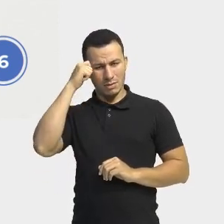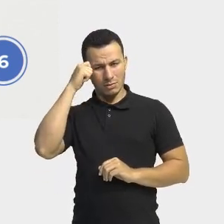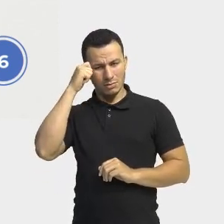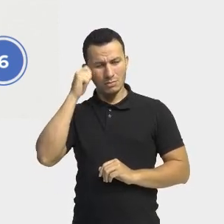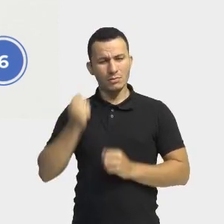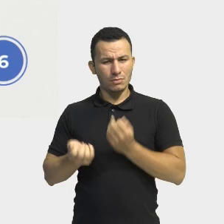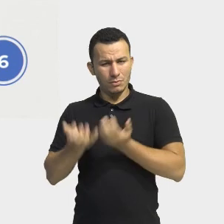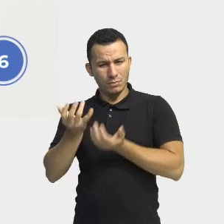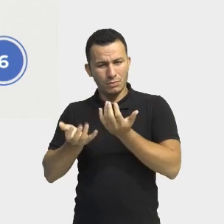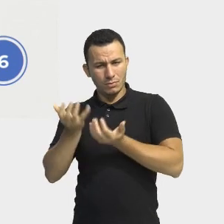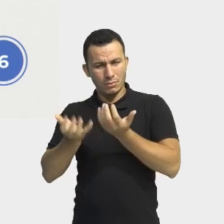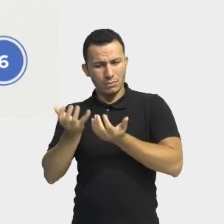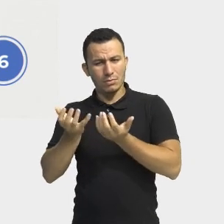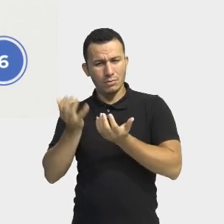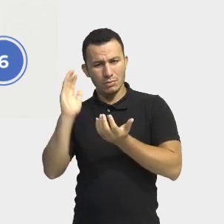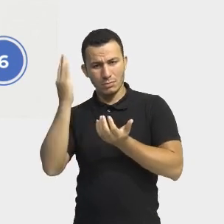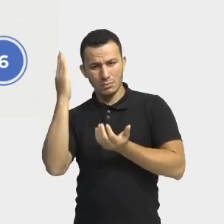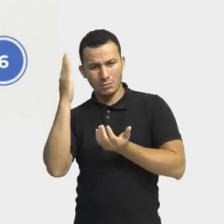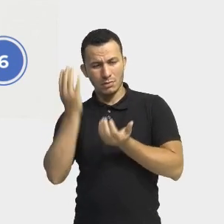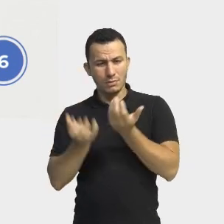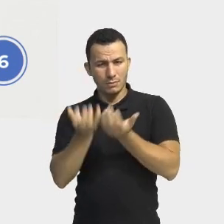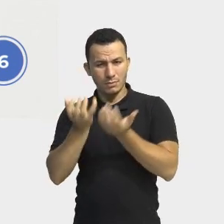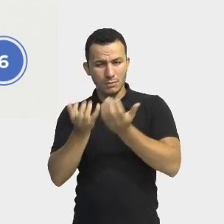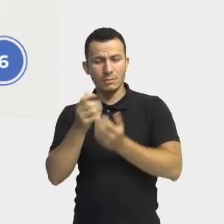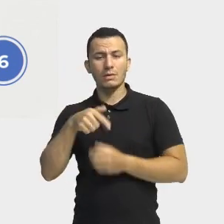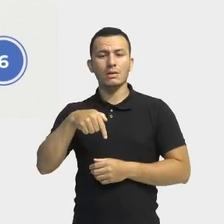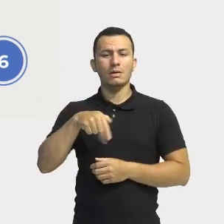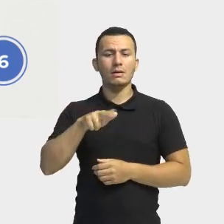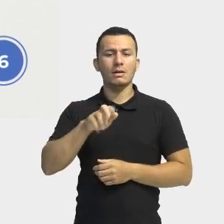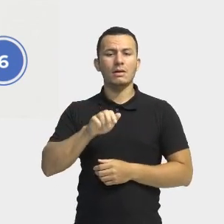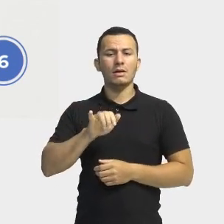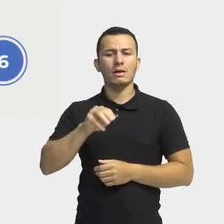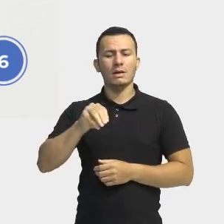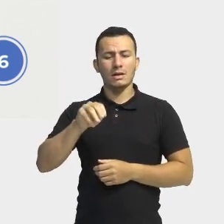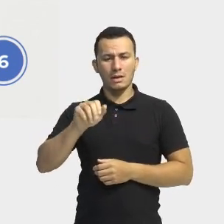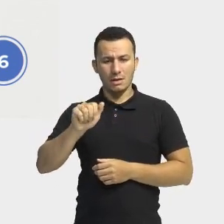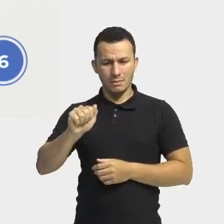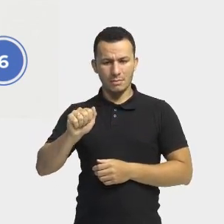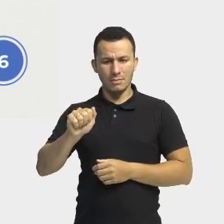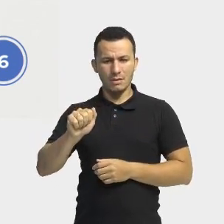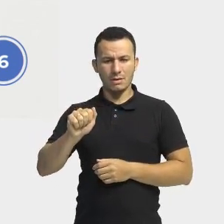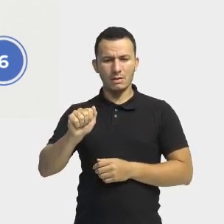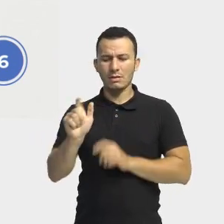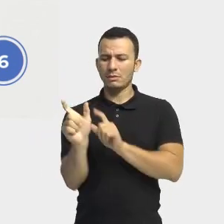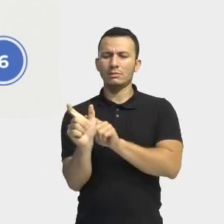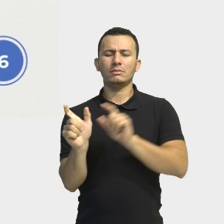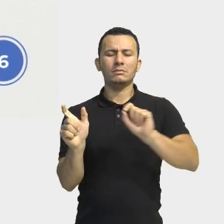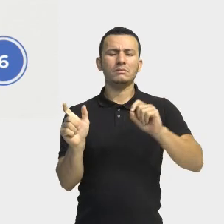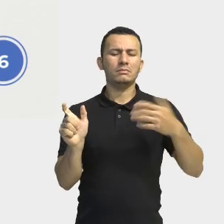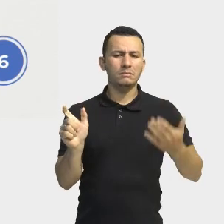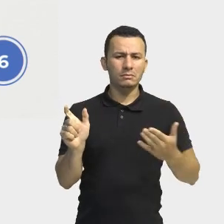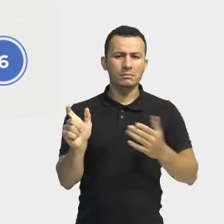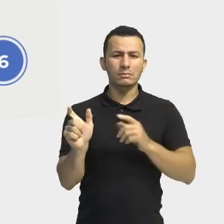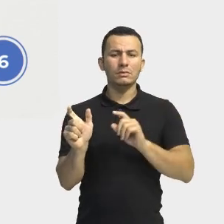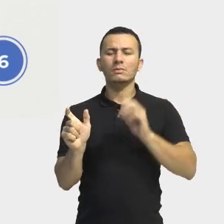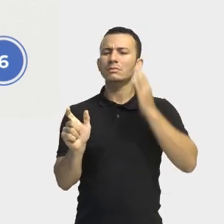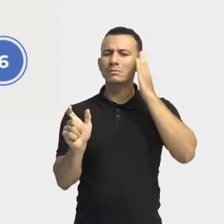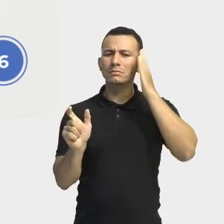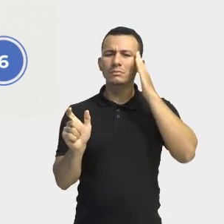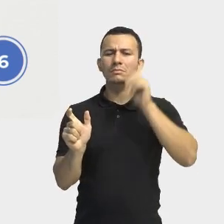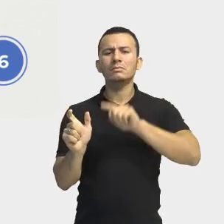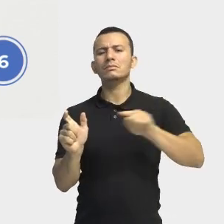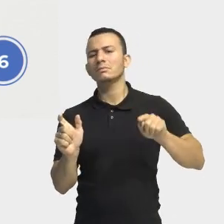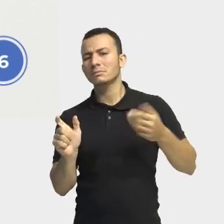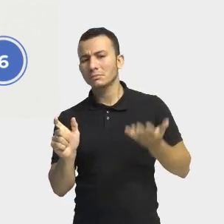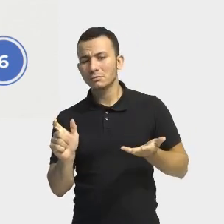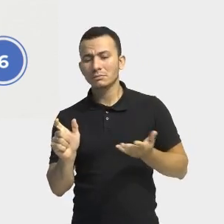palavra queima, isso é uma dica bem simples que vai valer para a vida de vocês acadêmica. Falou em queima,